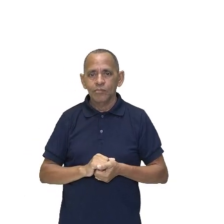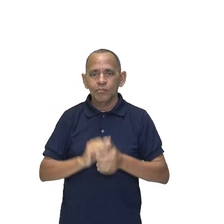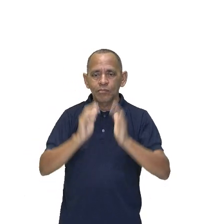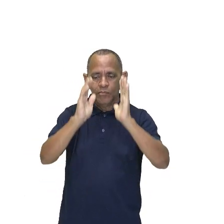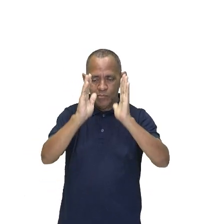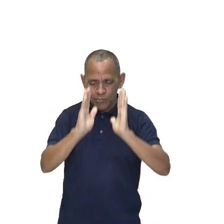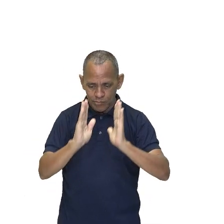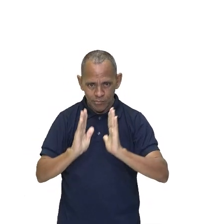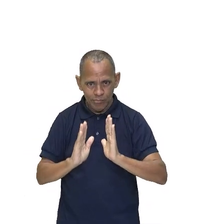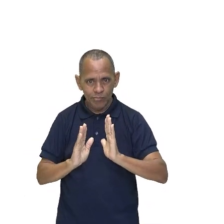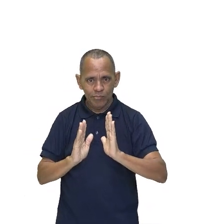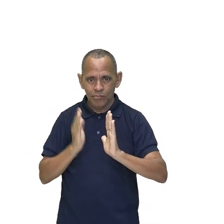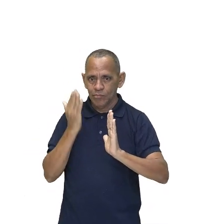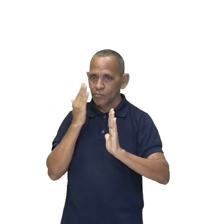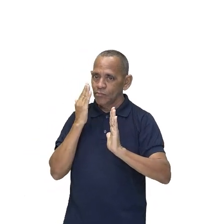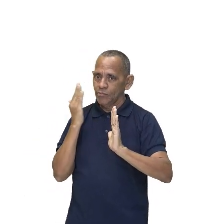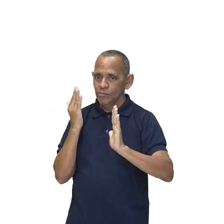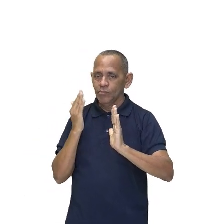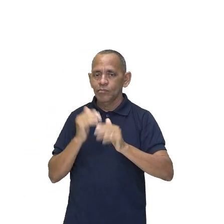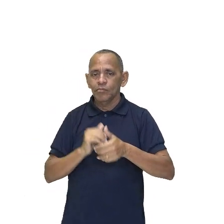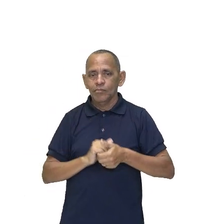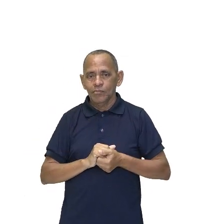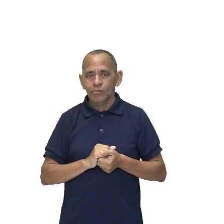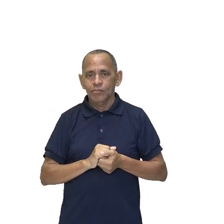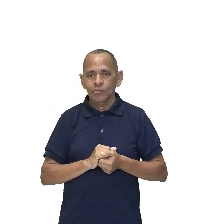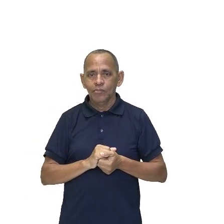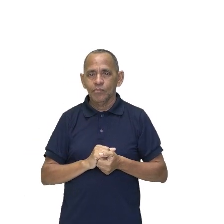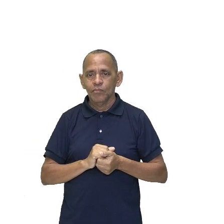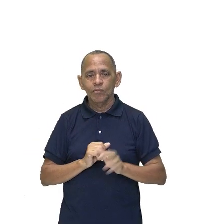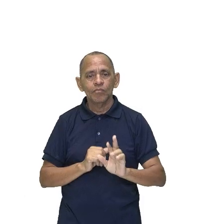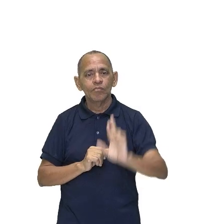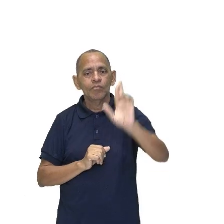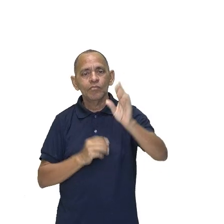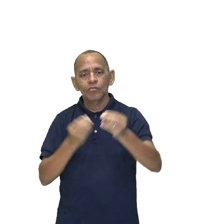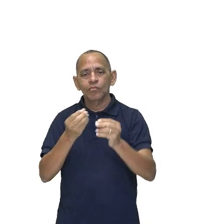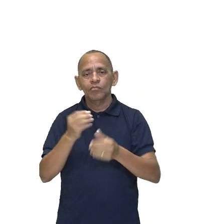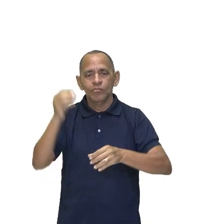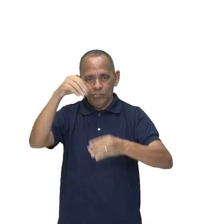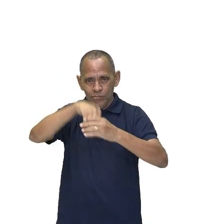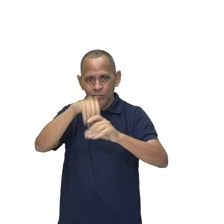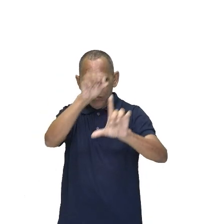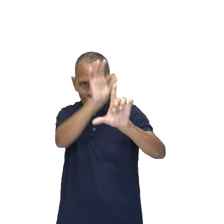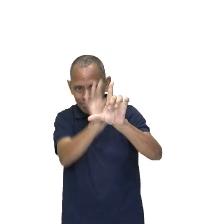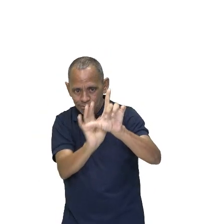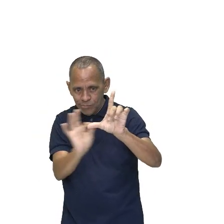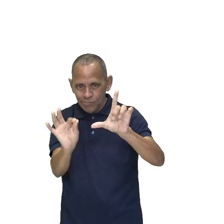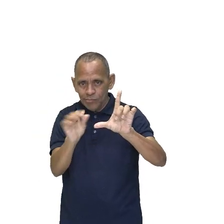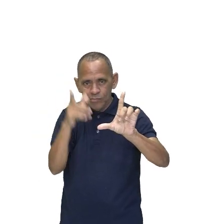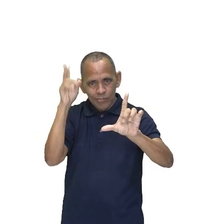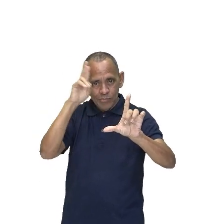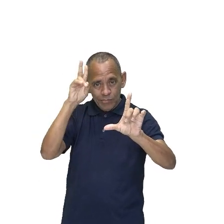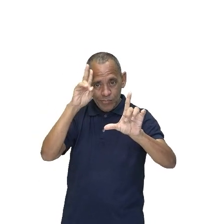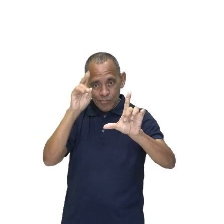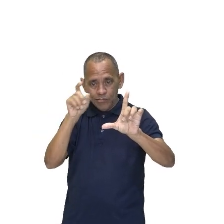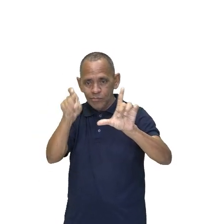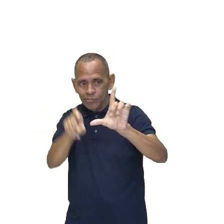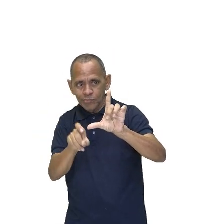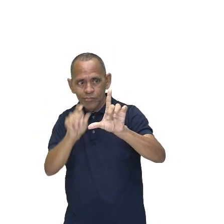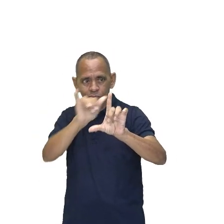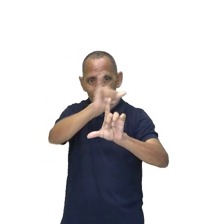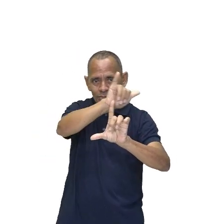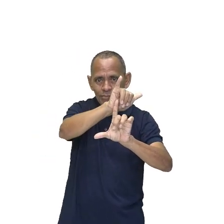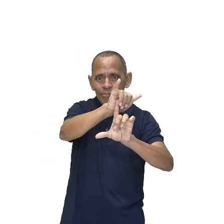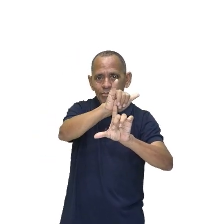ordenado, porque eu vou pegar esses pares e vou representar no plano cartesiano. Lembrando que no plano cartesiano, vamos